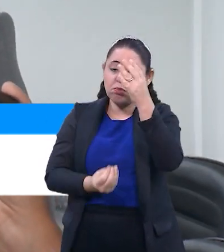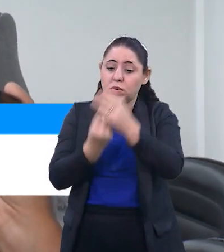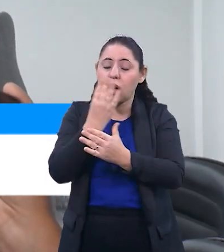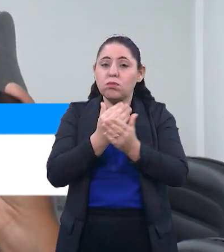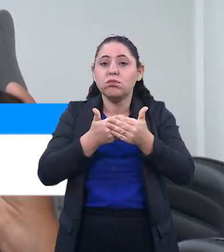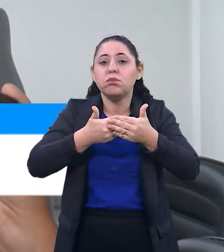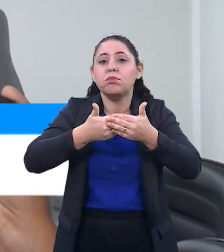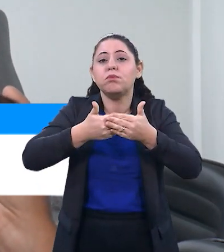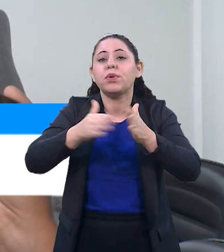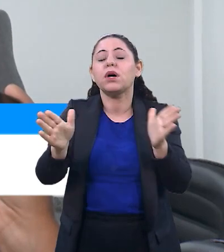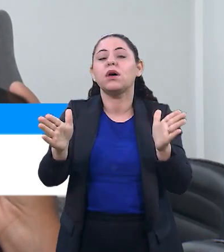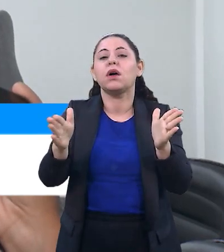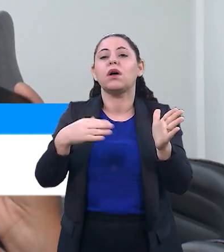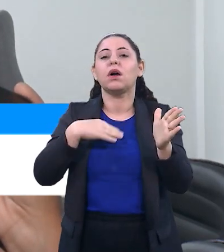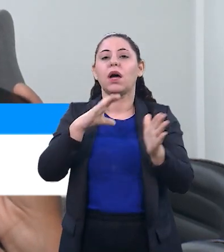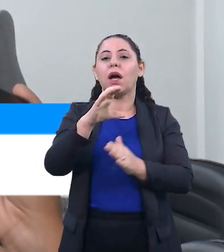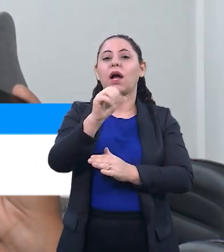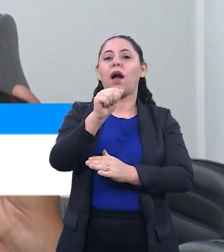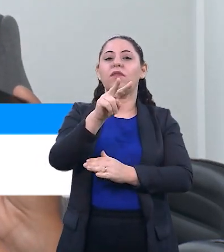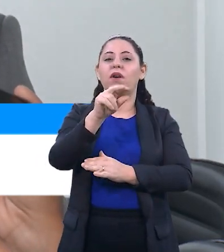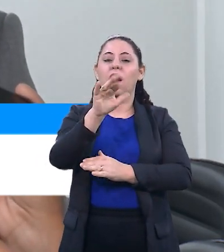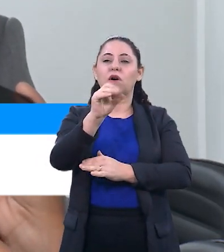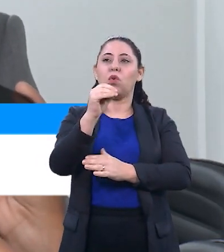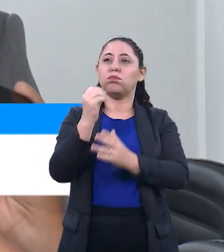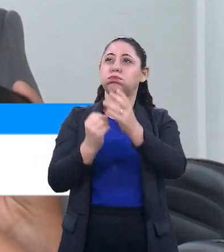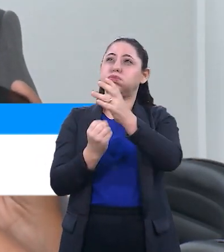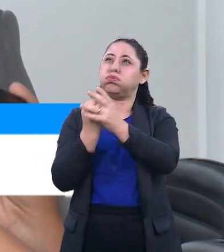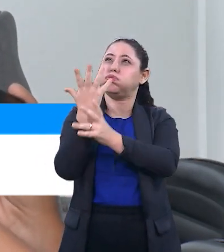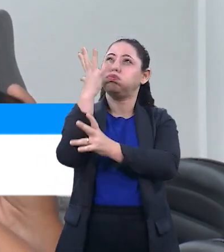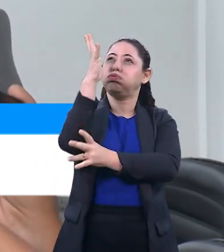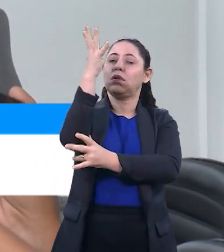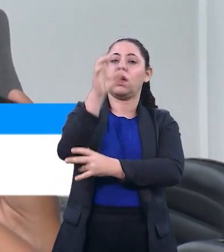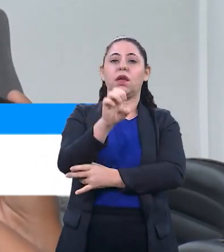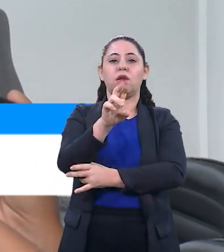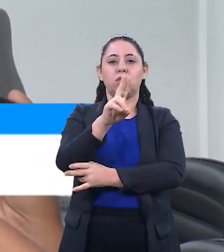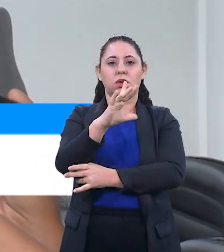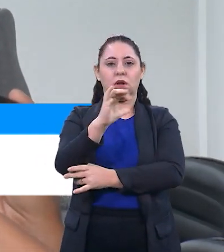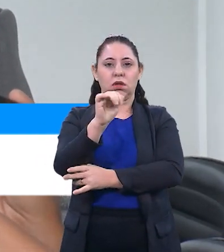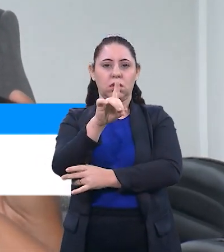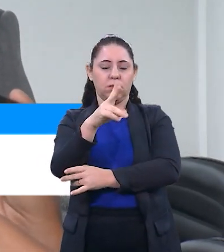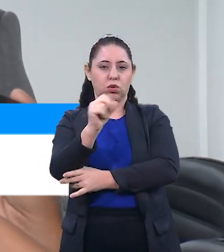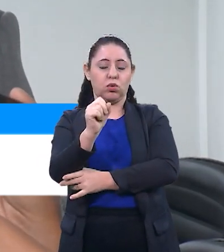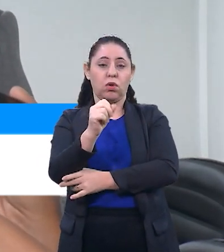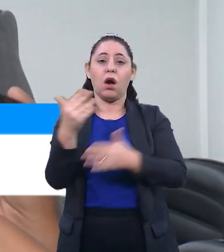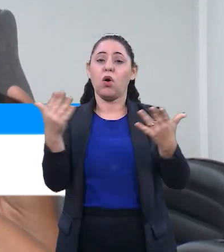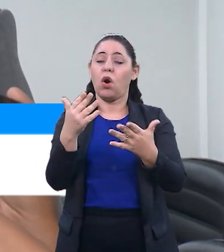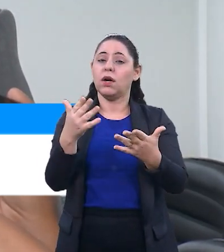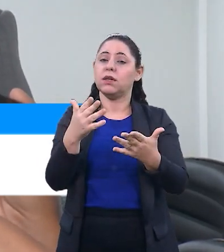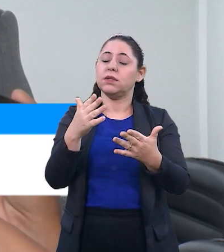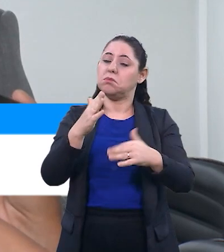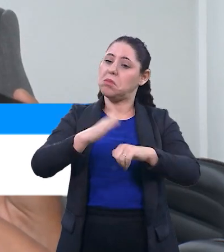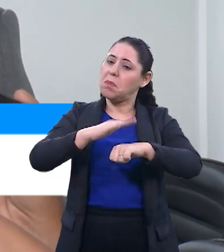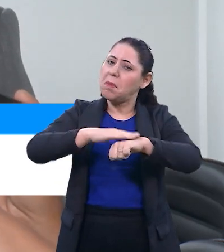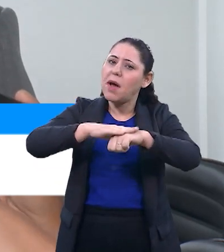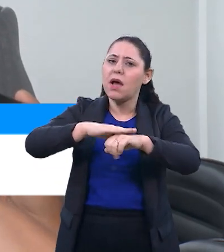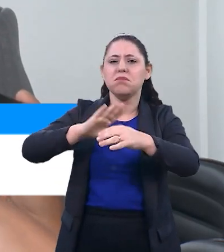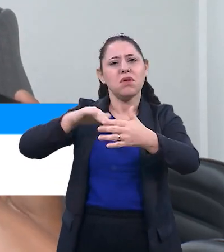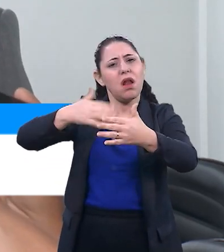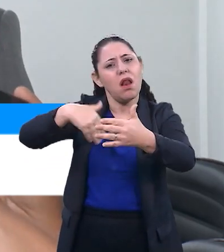já de inauguração de cavaco, de eucalipto também. Então, um caminho sem volta. Nós temos que